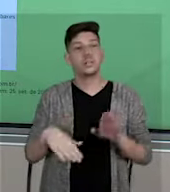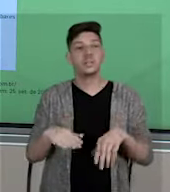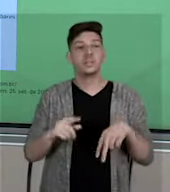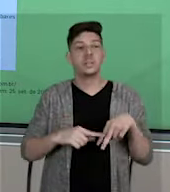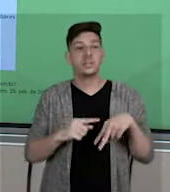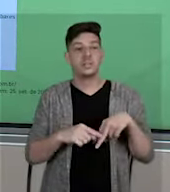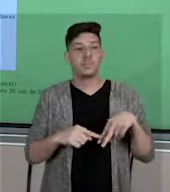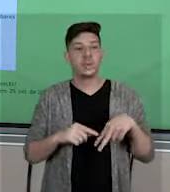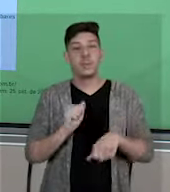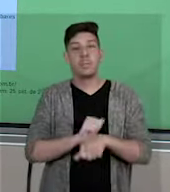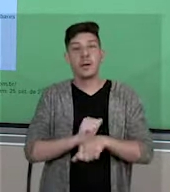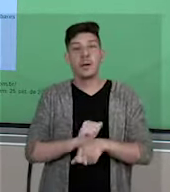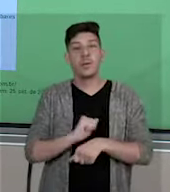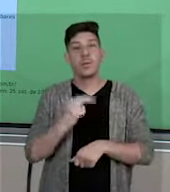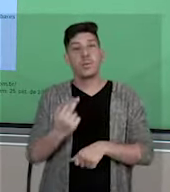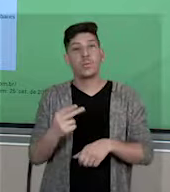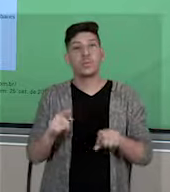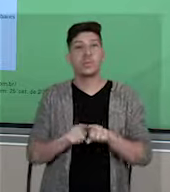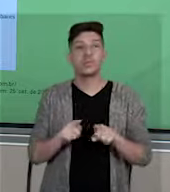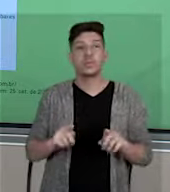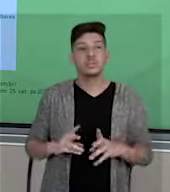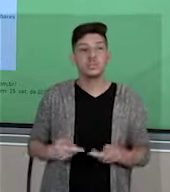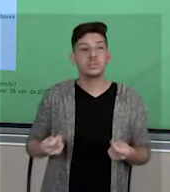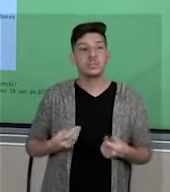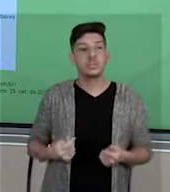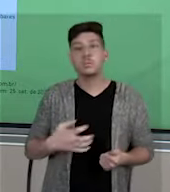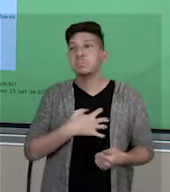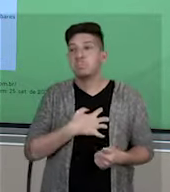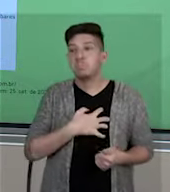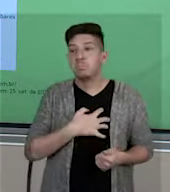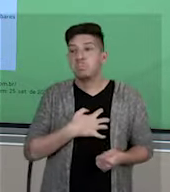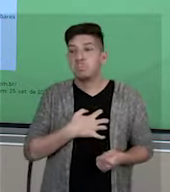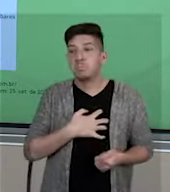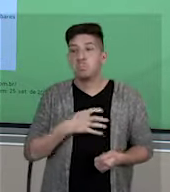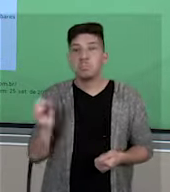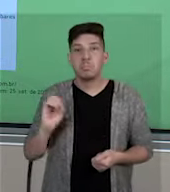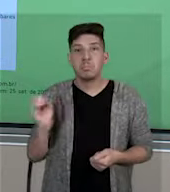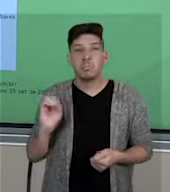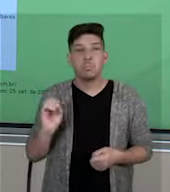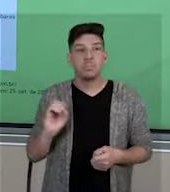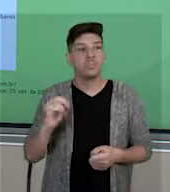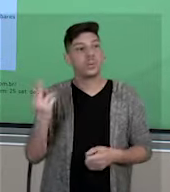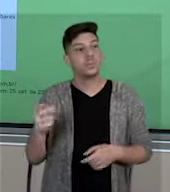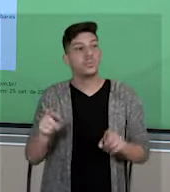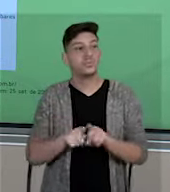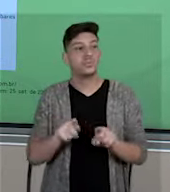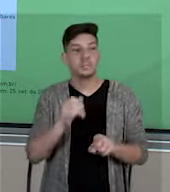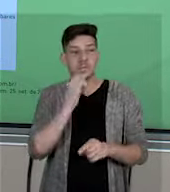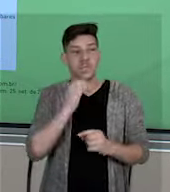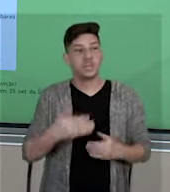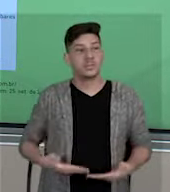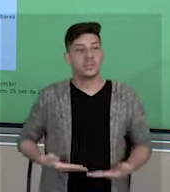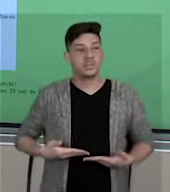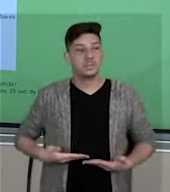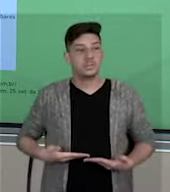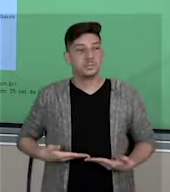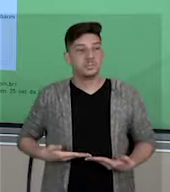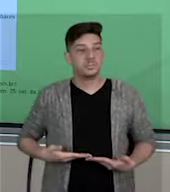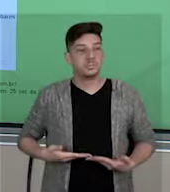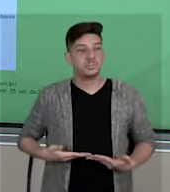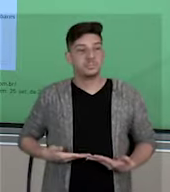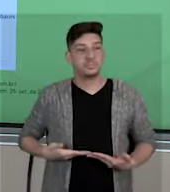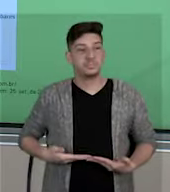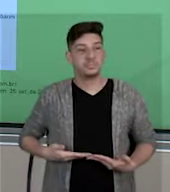pernas, perde a sensibilidade apenas das pernas, ou chega mais ou menos na altura, né, mediana do corpo aqui, da